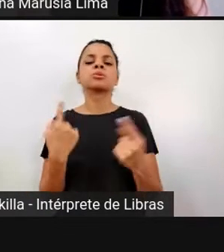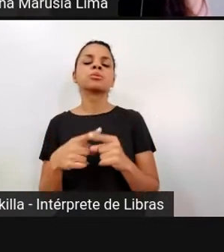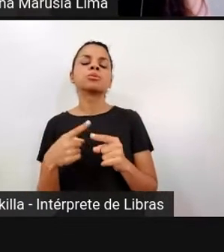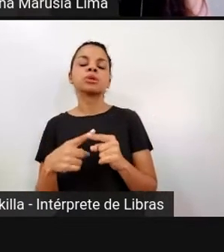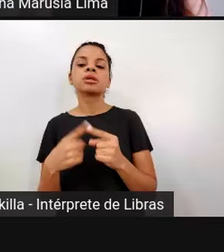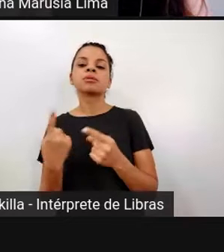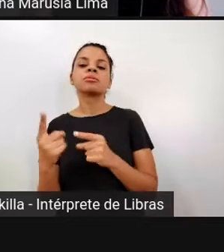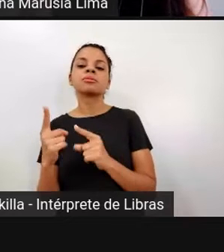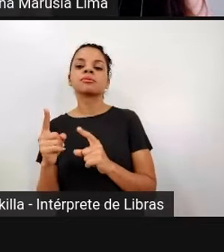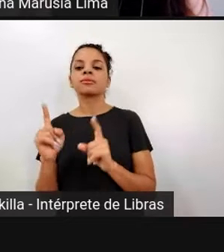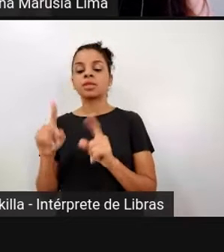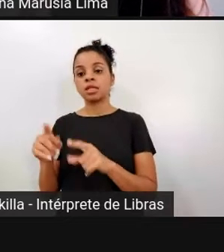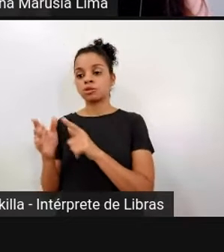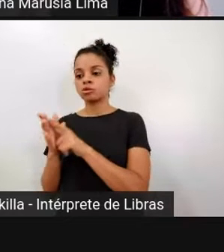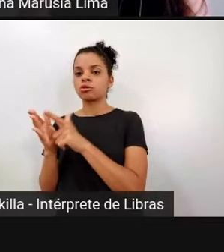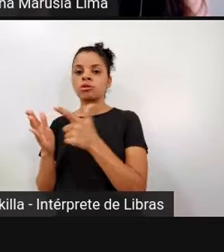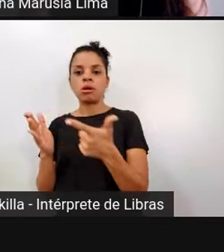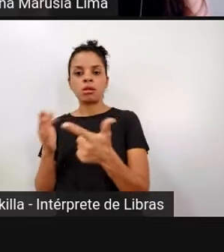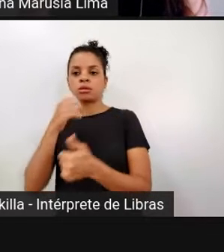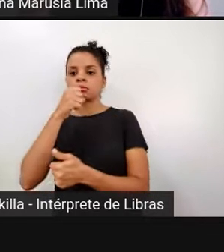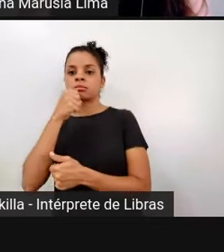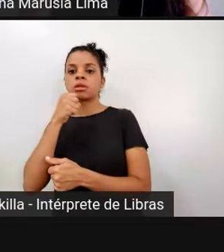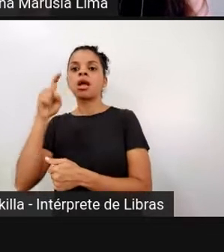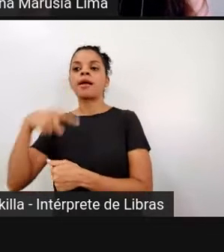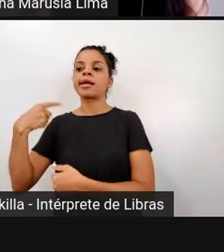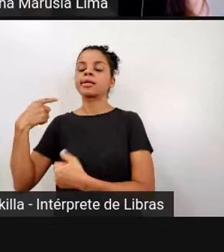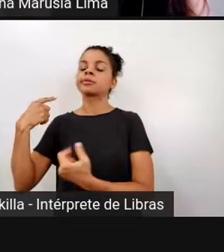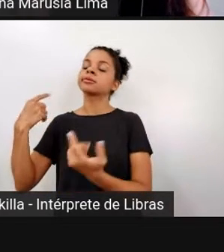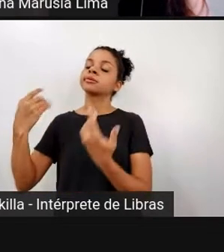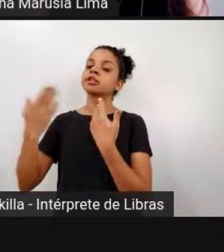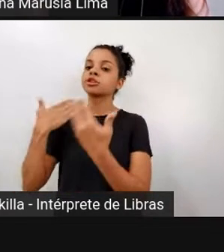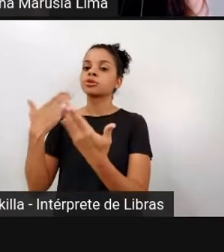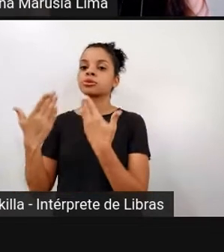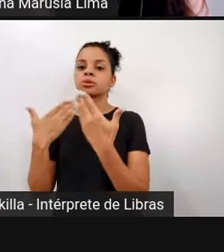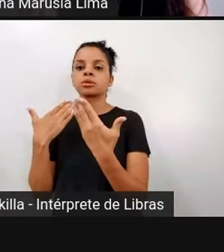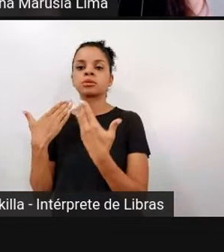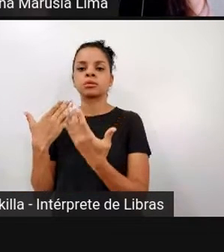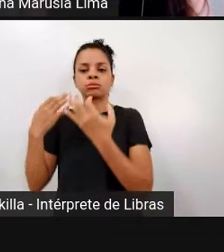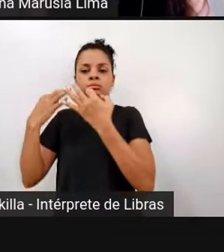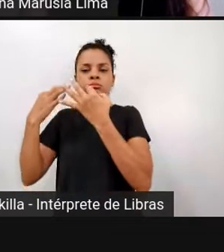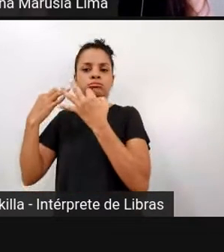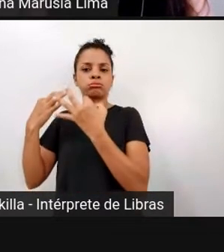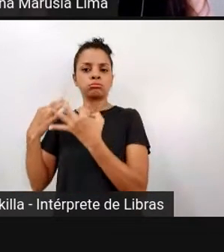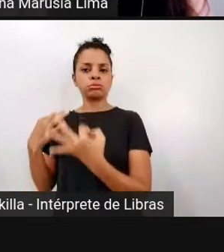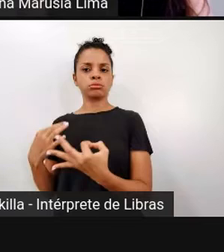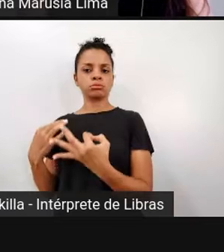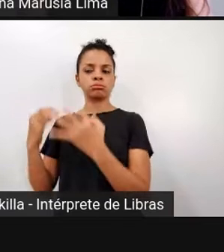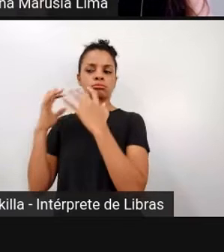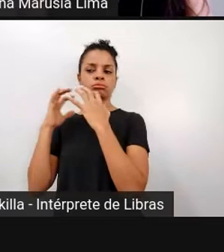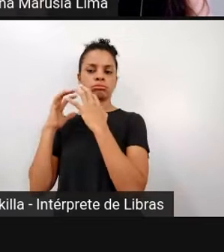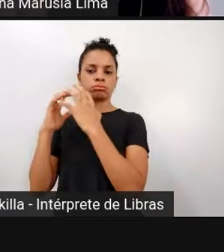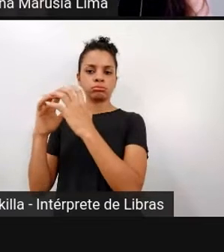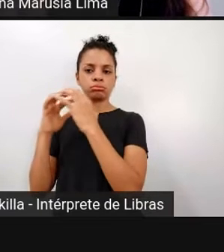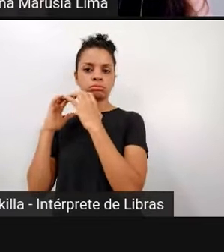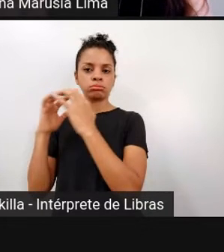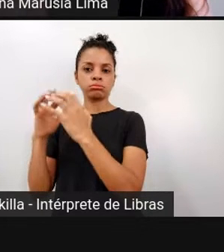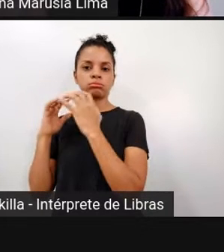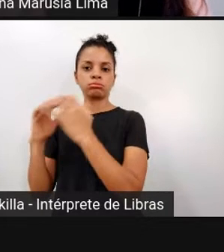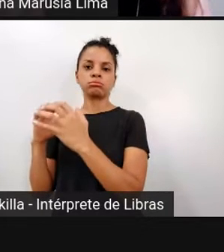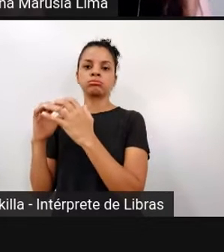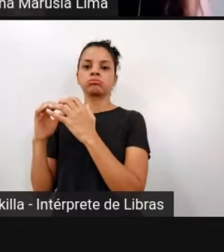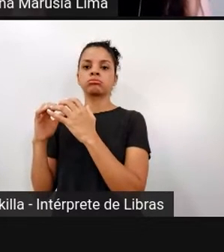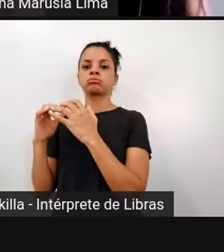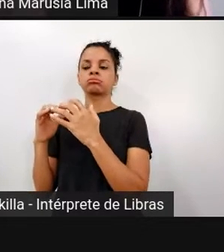discutir assuntos públicos com foco no conteúdo, de uma maneira racional, trabalhando eventos e